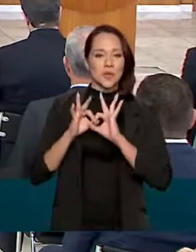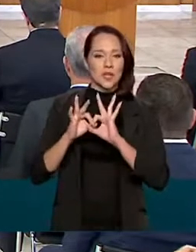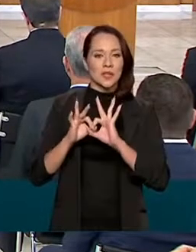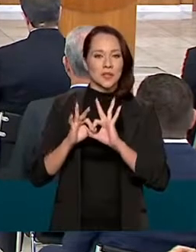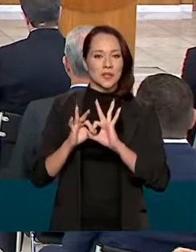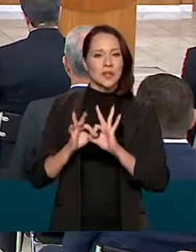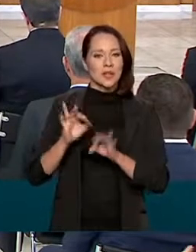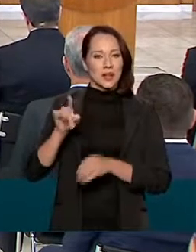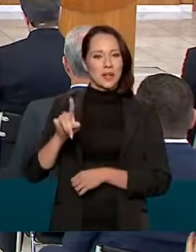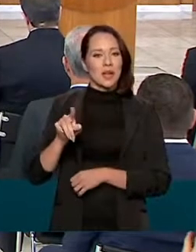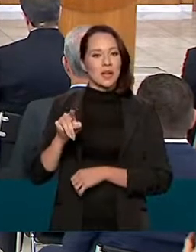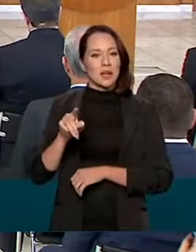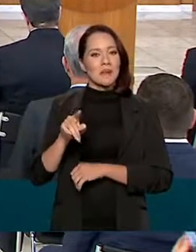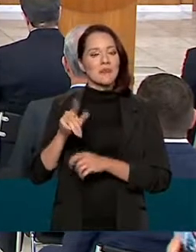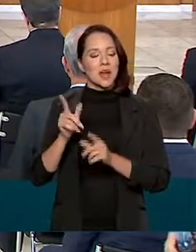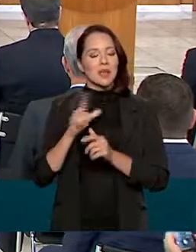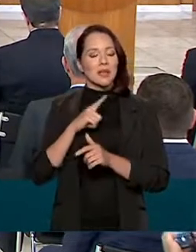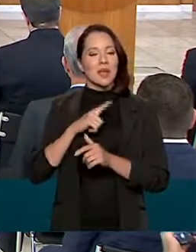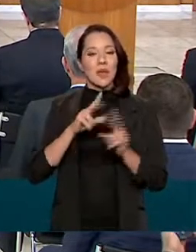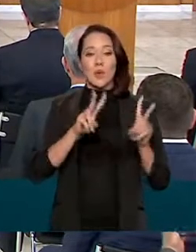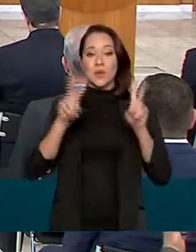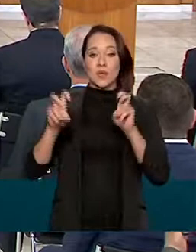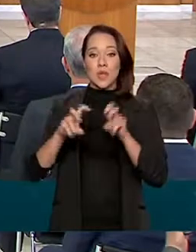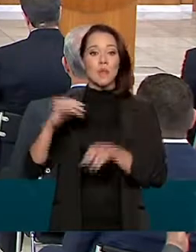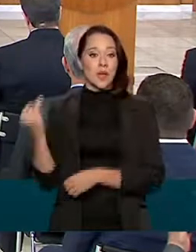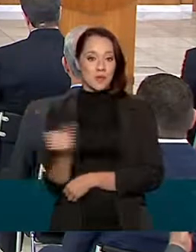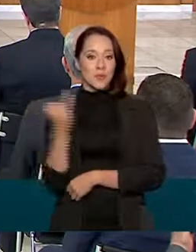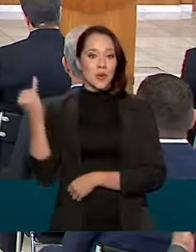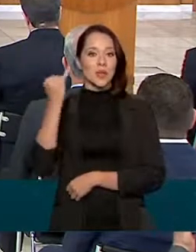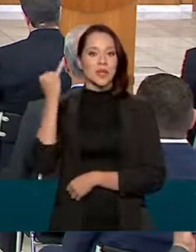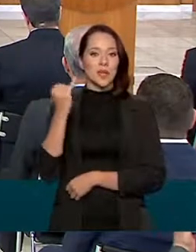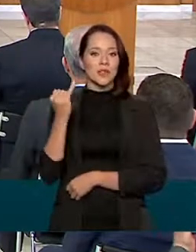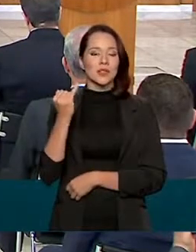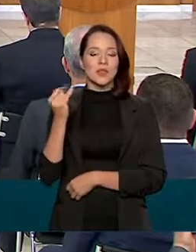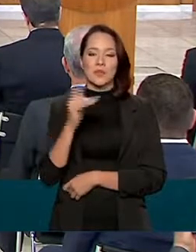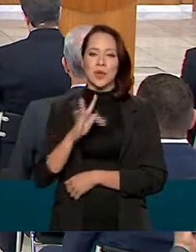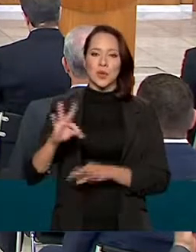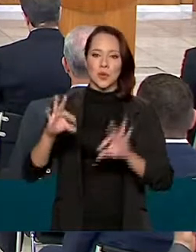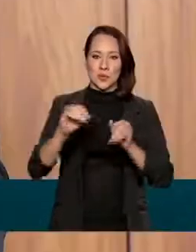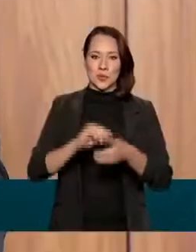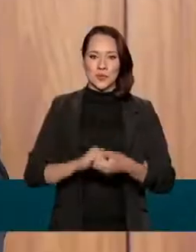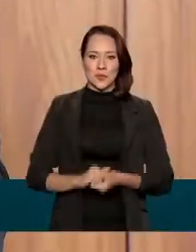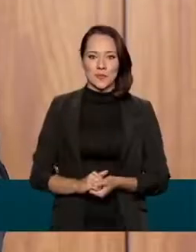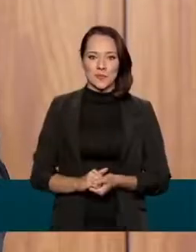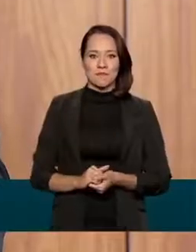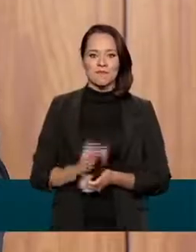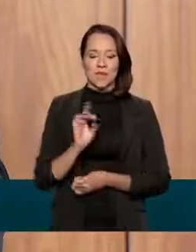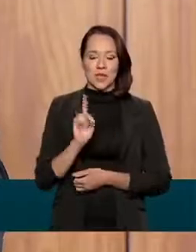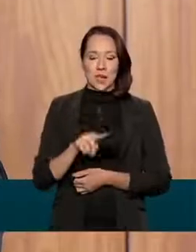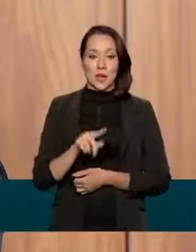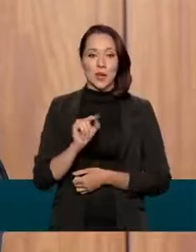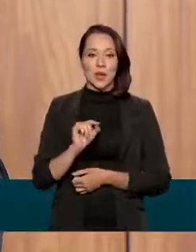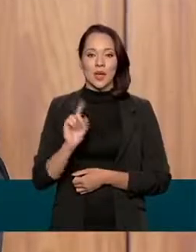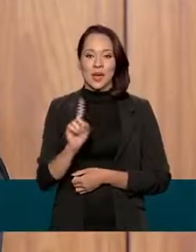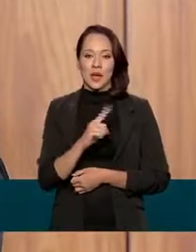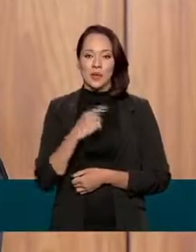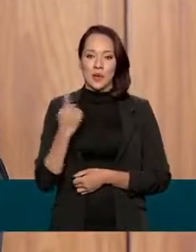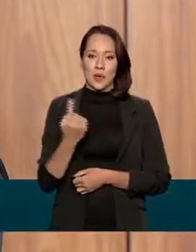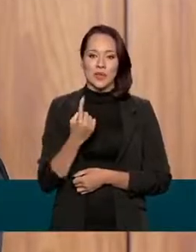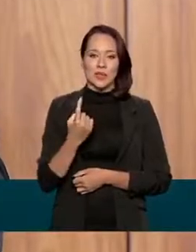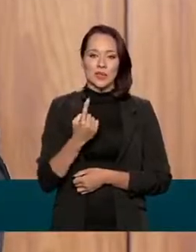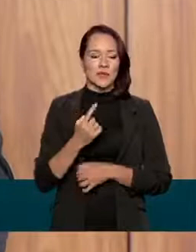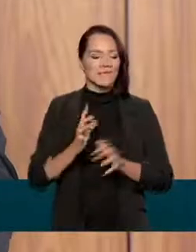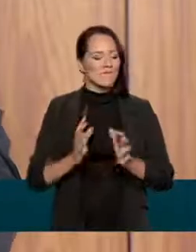Glasgow para tratarmos de um assunto muito importante e Cabra para todos nós a nossa querida